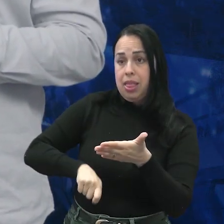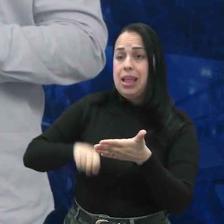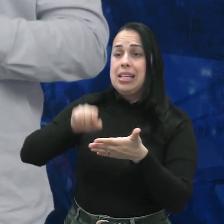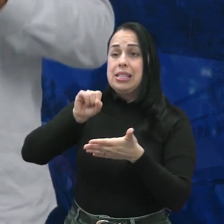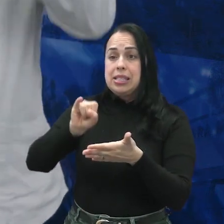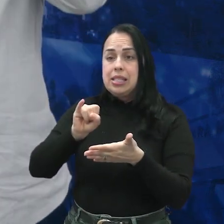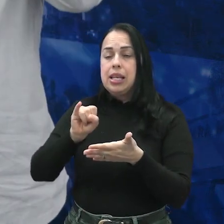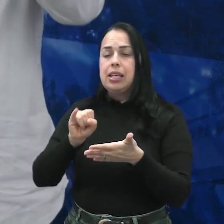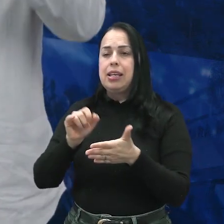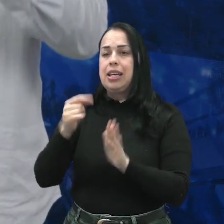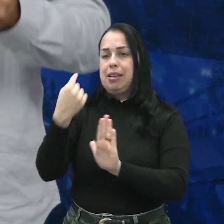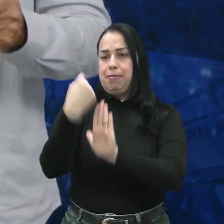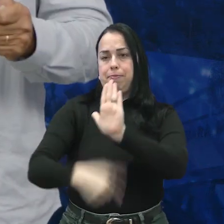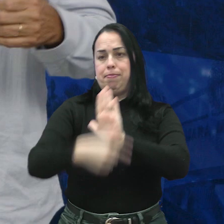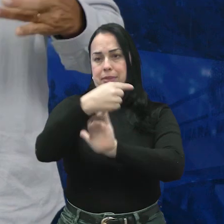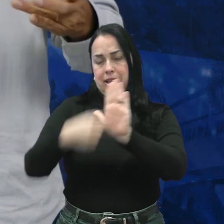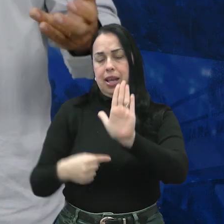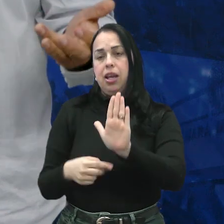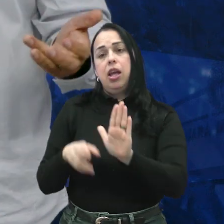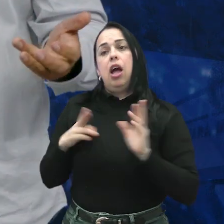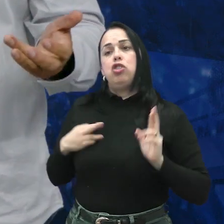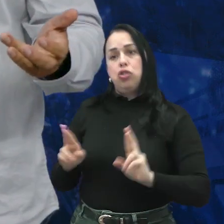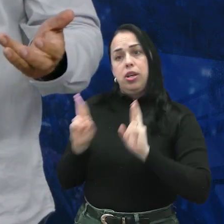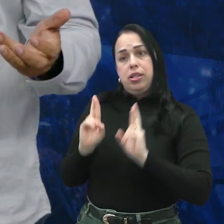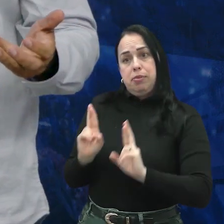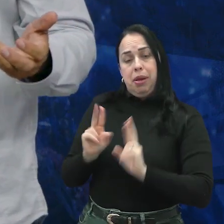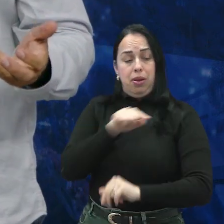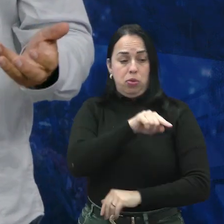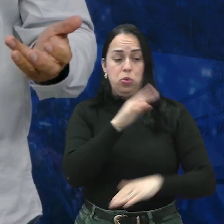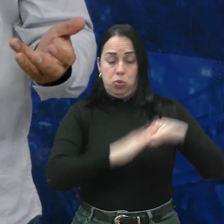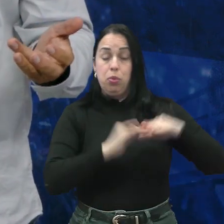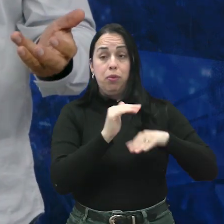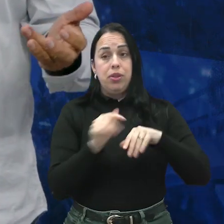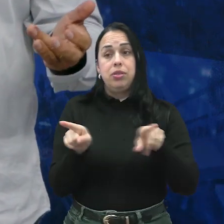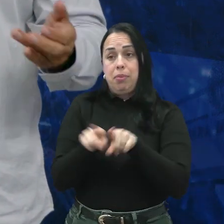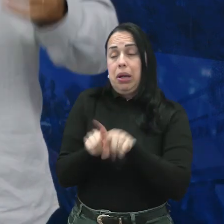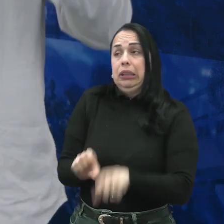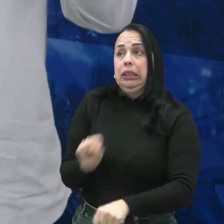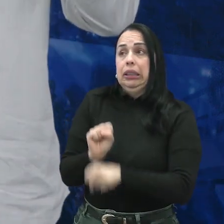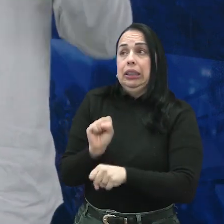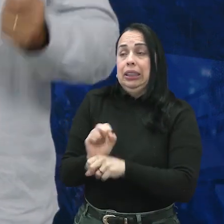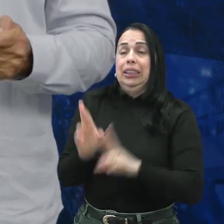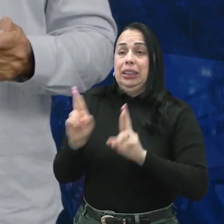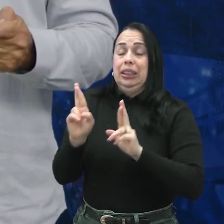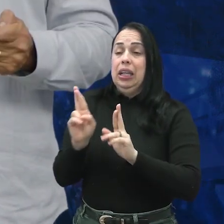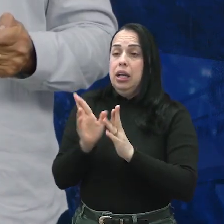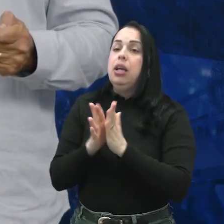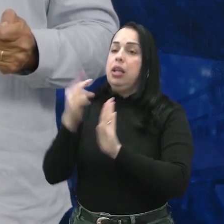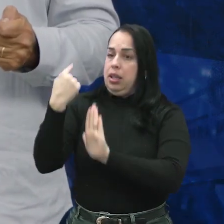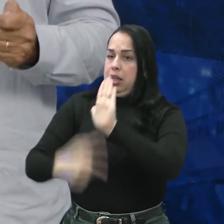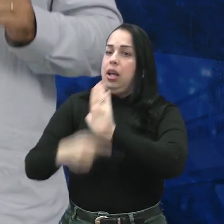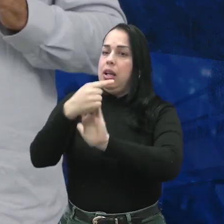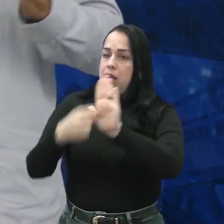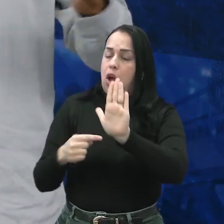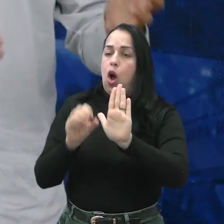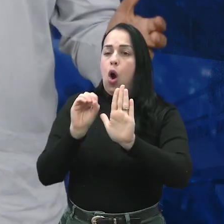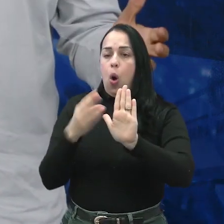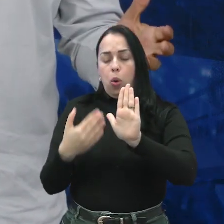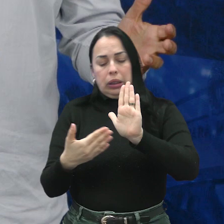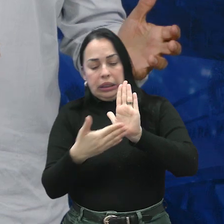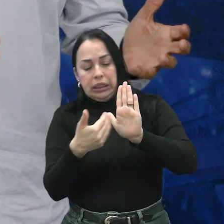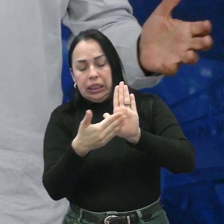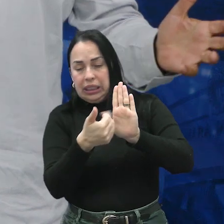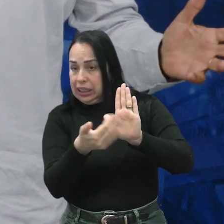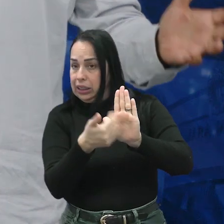isso. Se o presidente veta essa lei, é o que se espera, os ambientalistas estão esperando isso, que o presidente vete a lei ou partes da